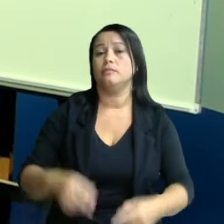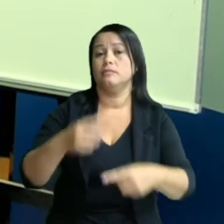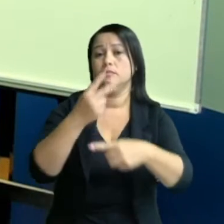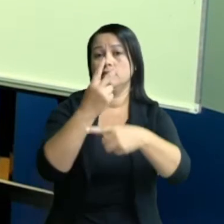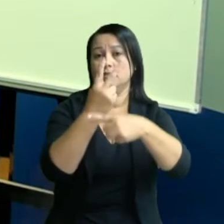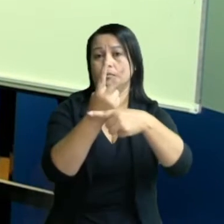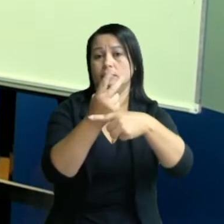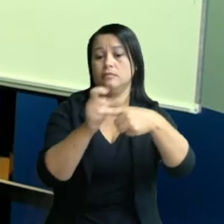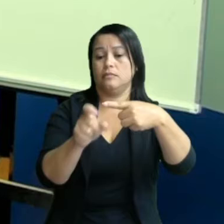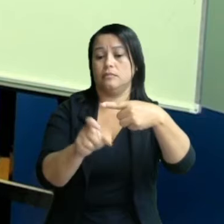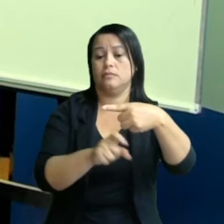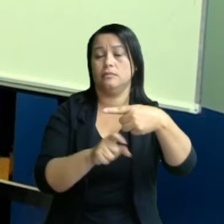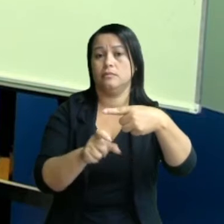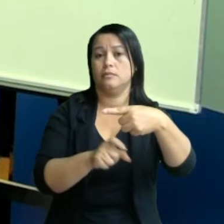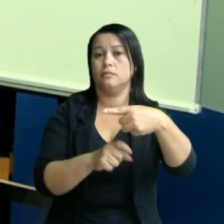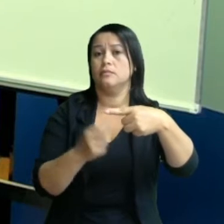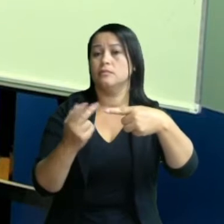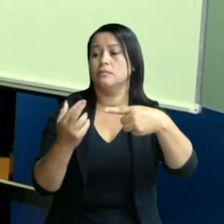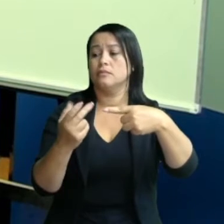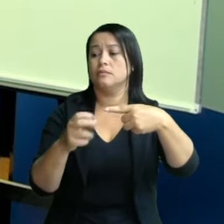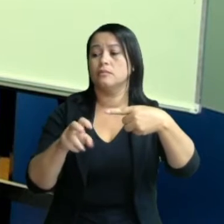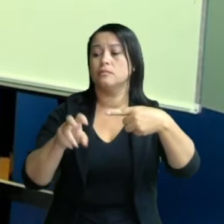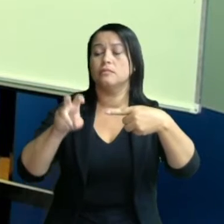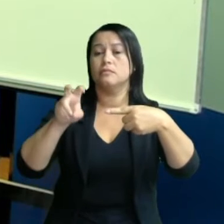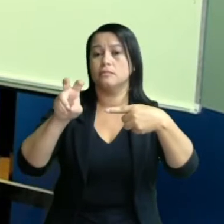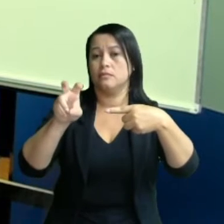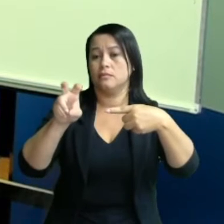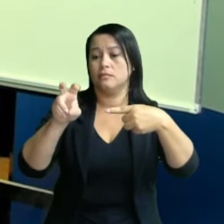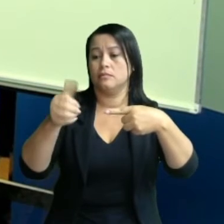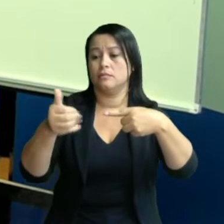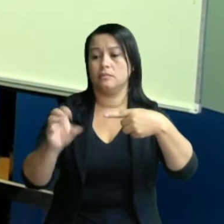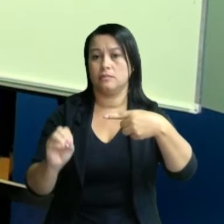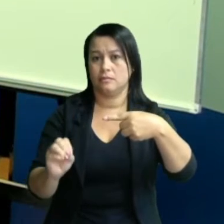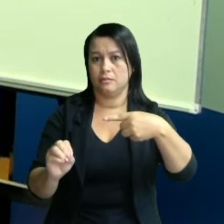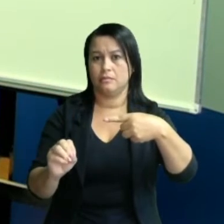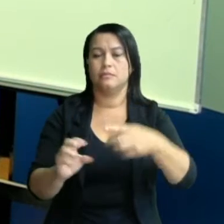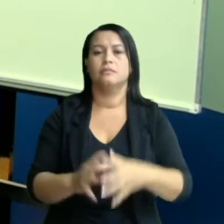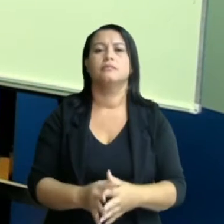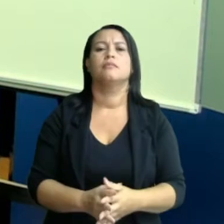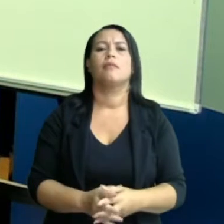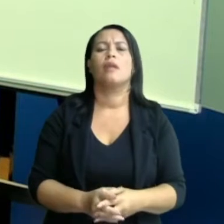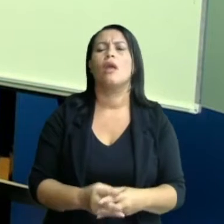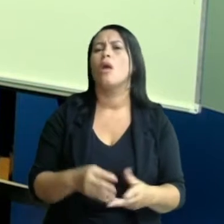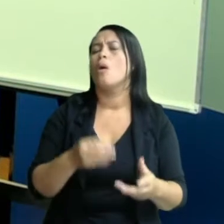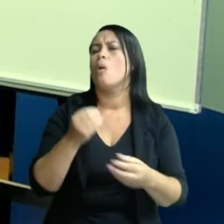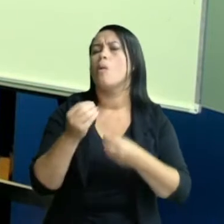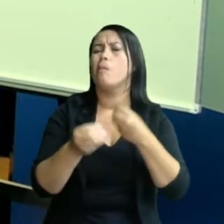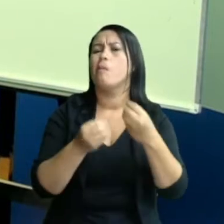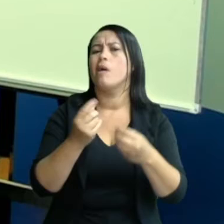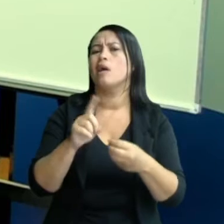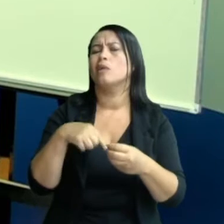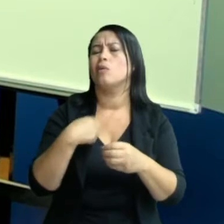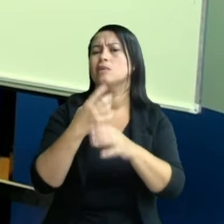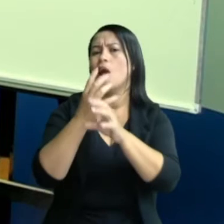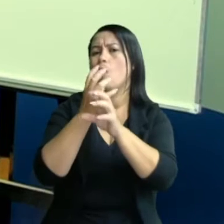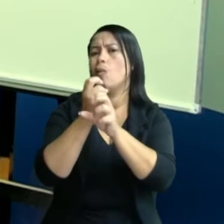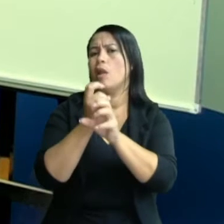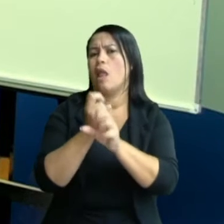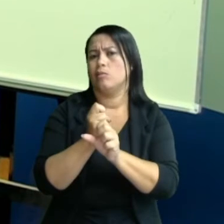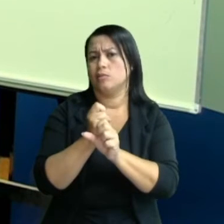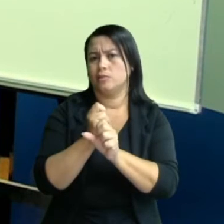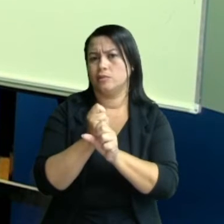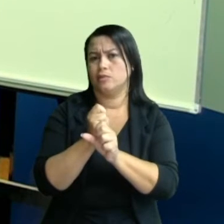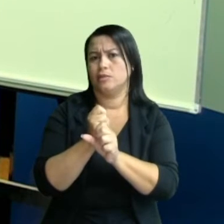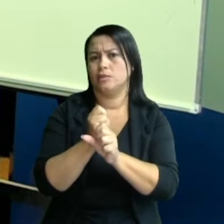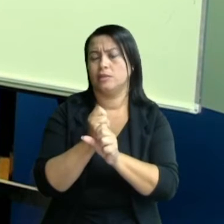Dois sobre x igual a 5 10avos. Como é que a gente faz esse cálculo, gente?